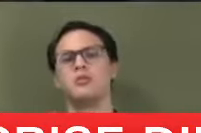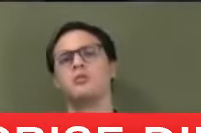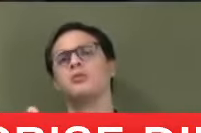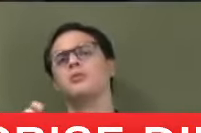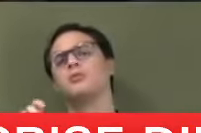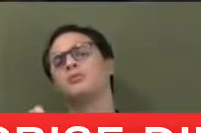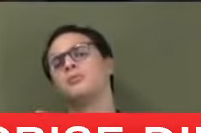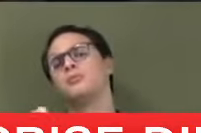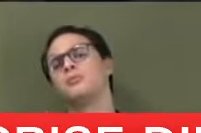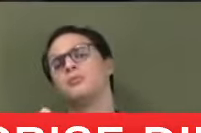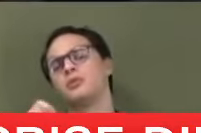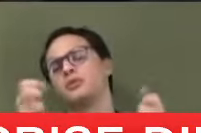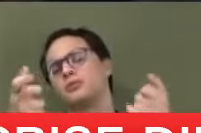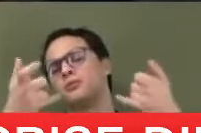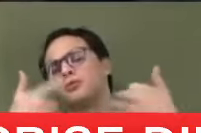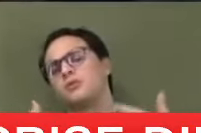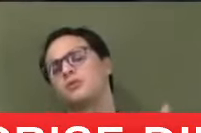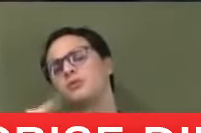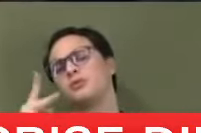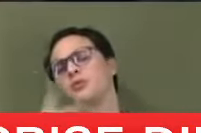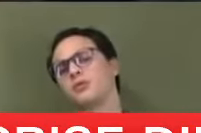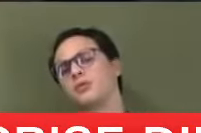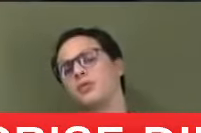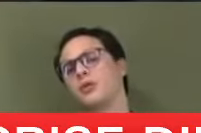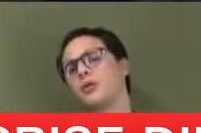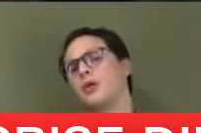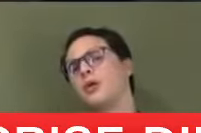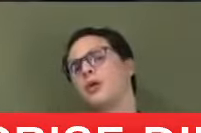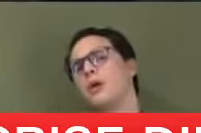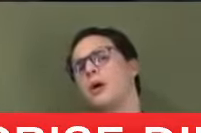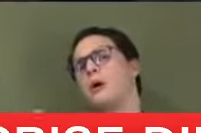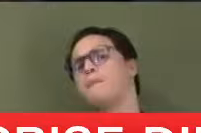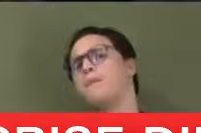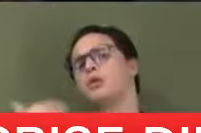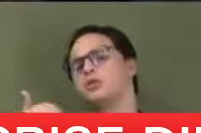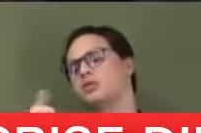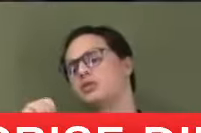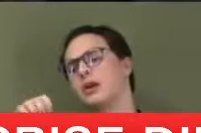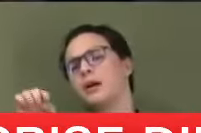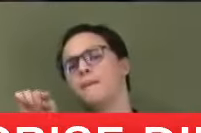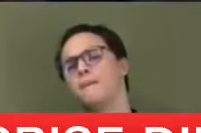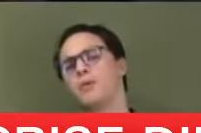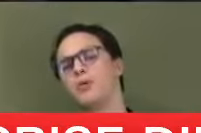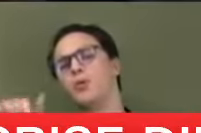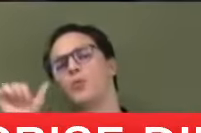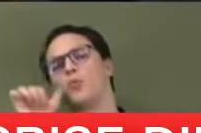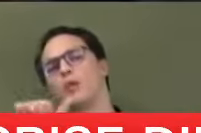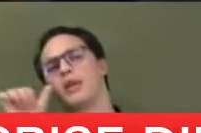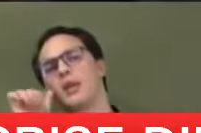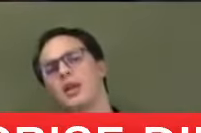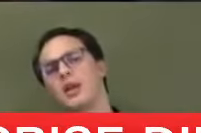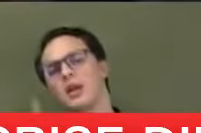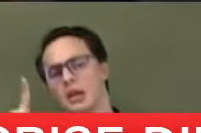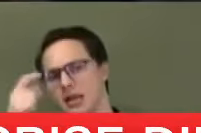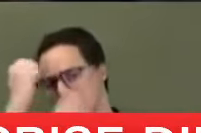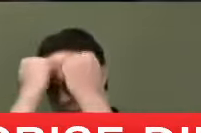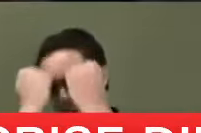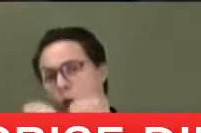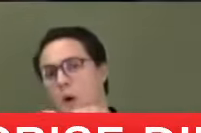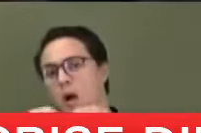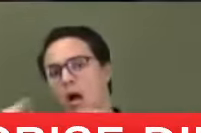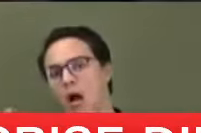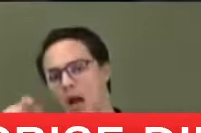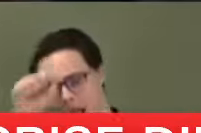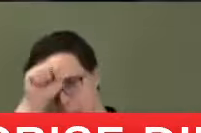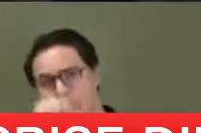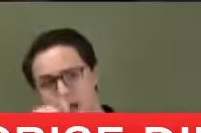está acontecendo lá com a morte de 10 mil crianças e mulheres e até agora quantos terroristas, que são terroristas, sim, do